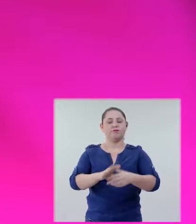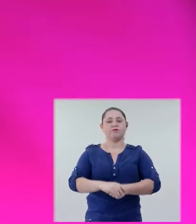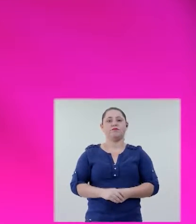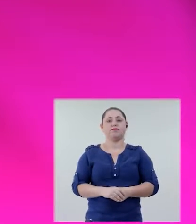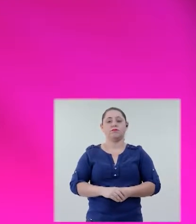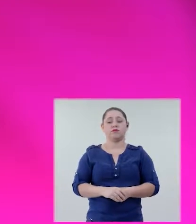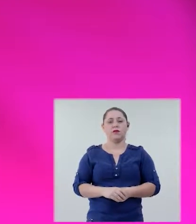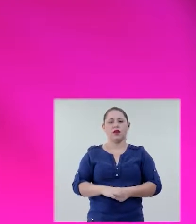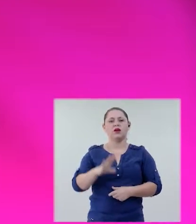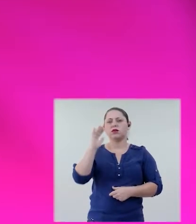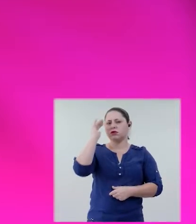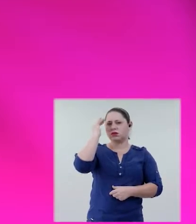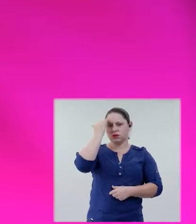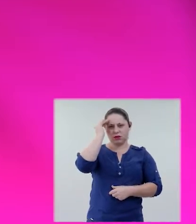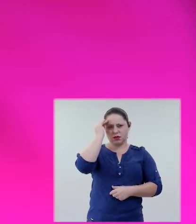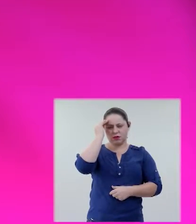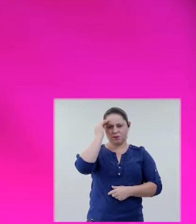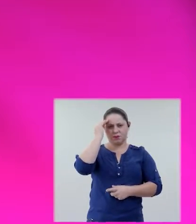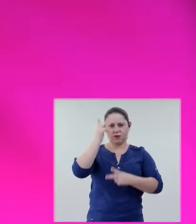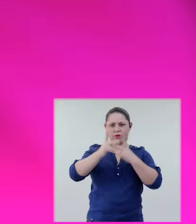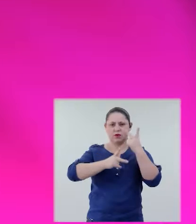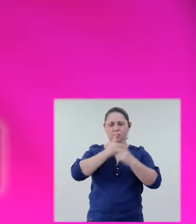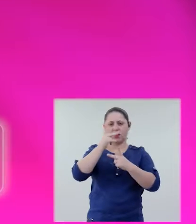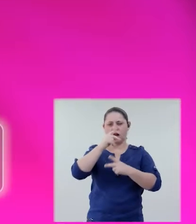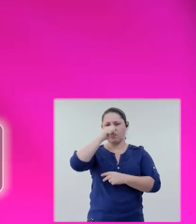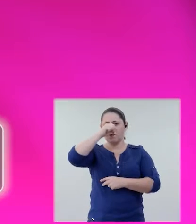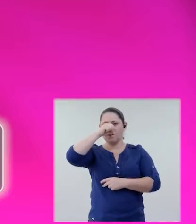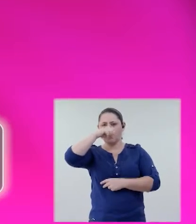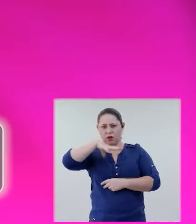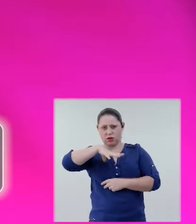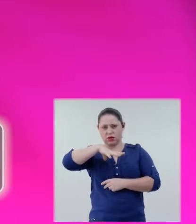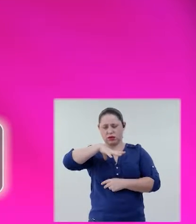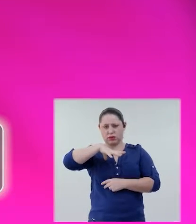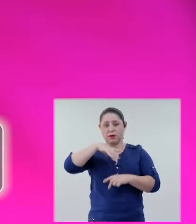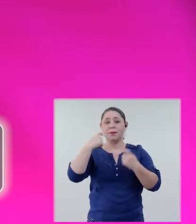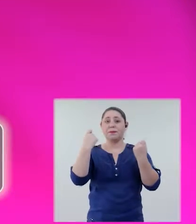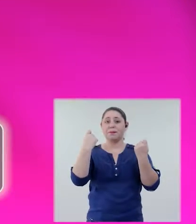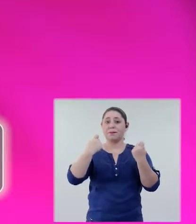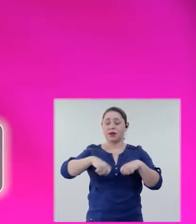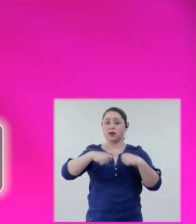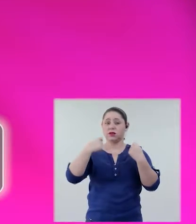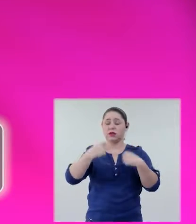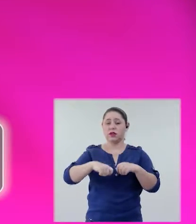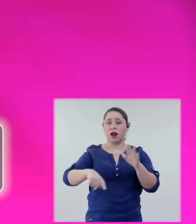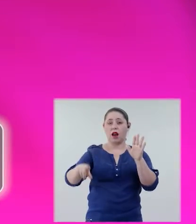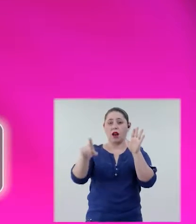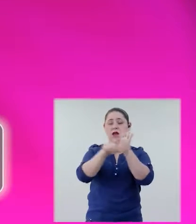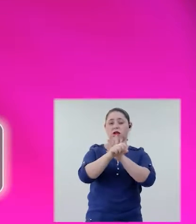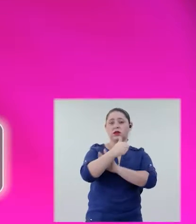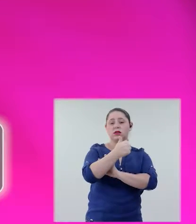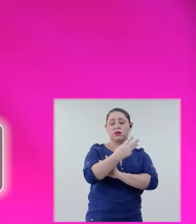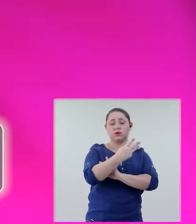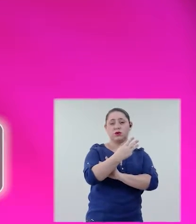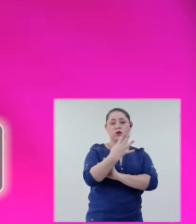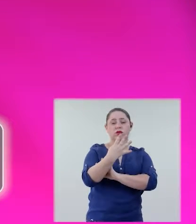juventude. Para nós entendermos, para nós falarmos sobre violência, nós temos que pegar a